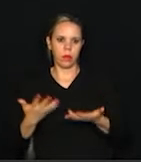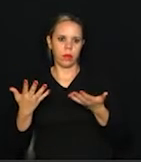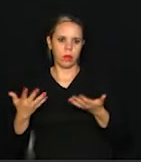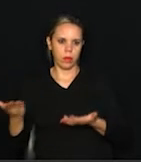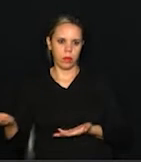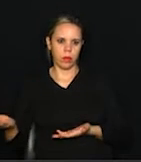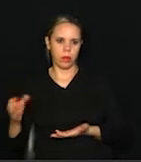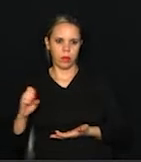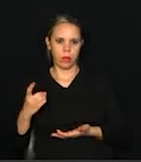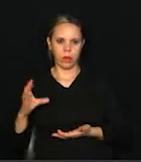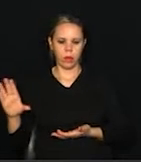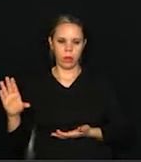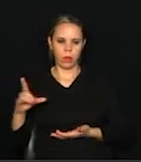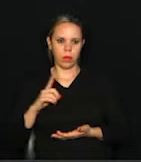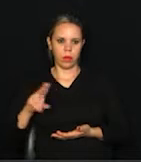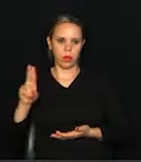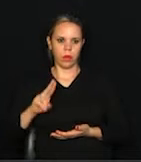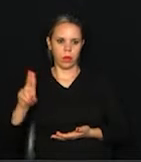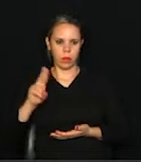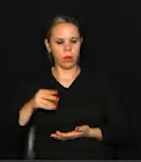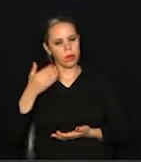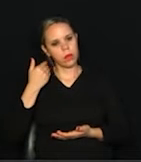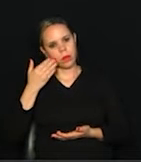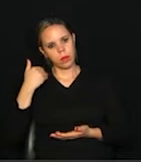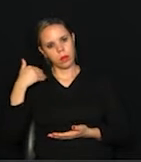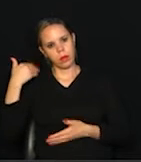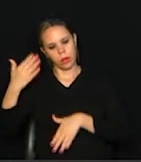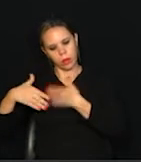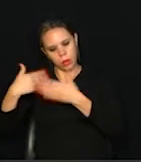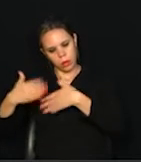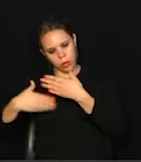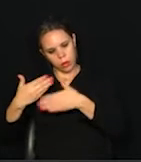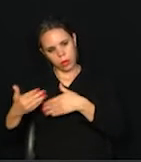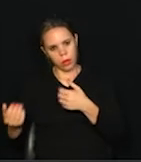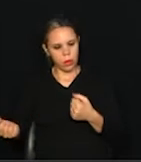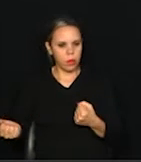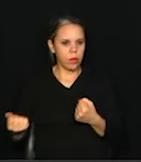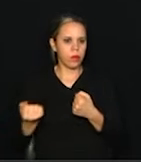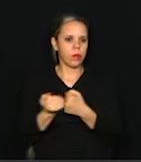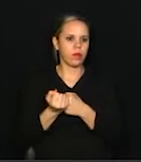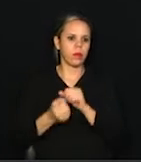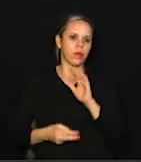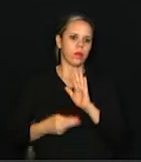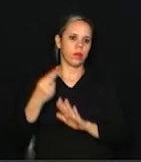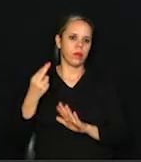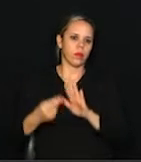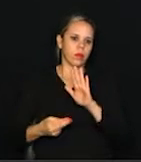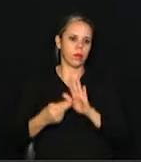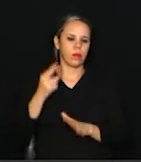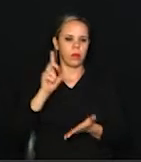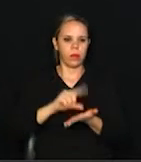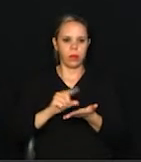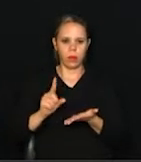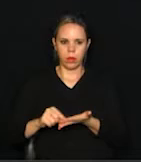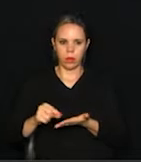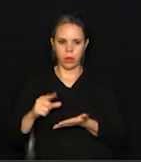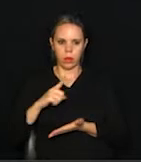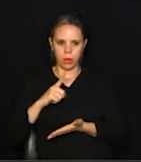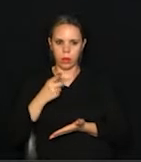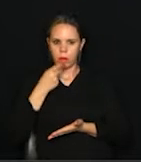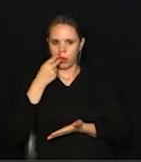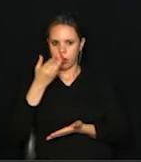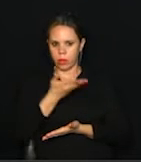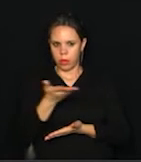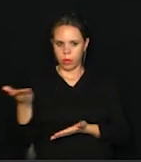que a Indec utilizou no seu cotidiano, amparado na resolução e nos artigos que nós citamos para